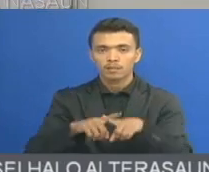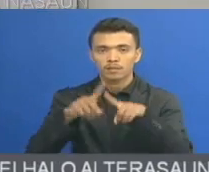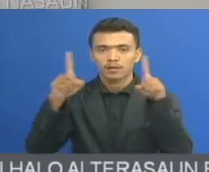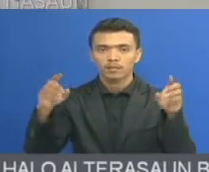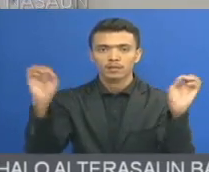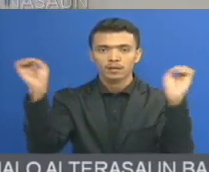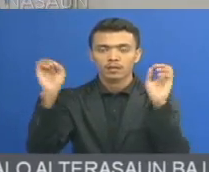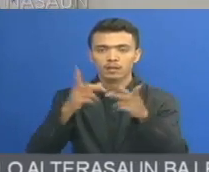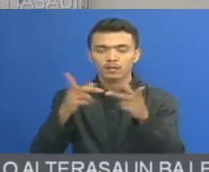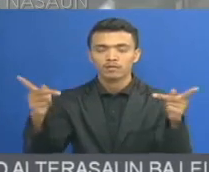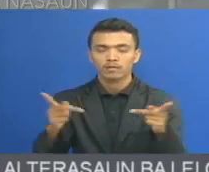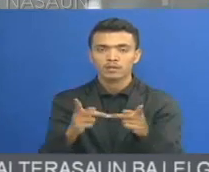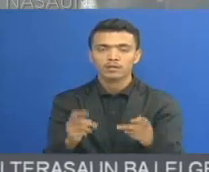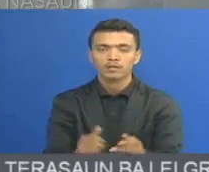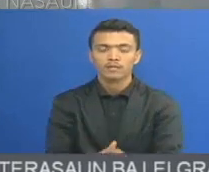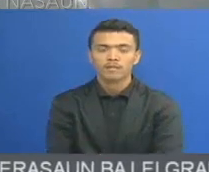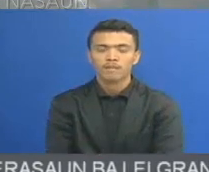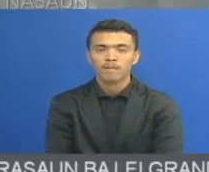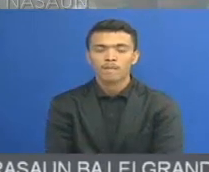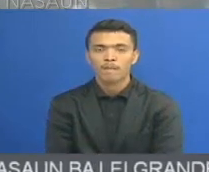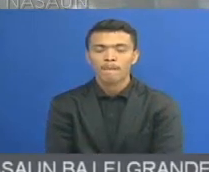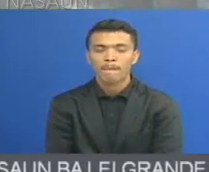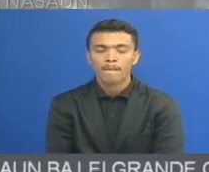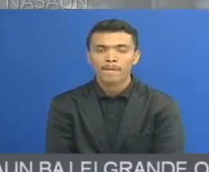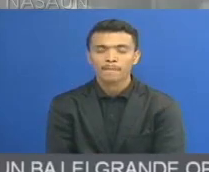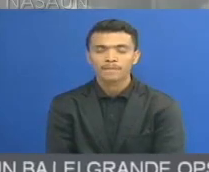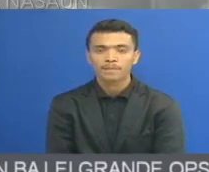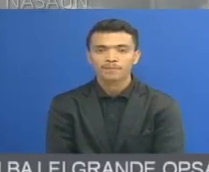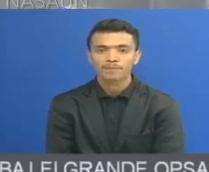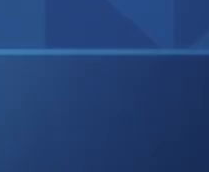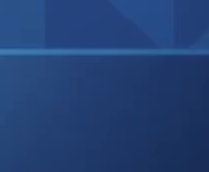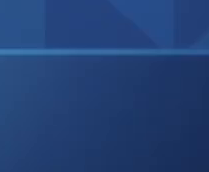ni la hefating husi kusi Ezidu Nono RTL.